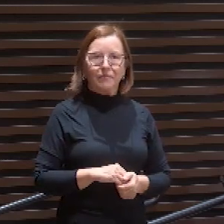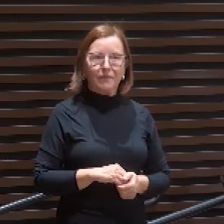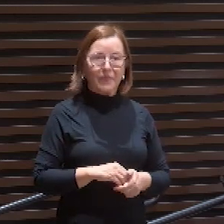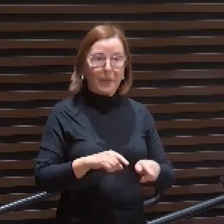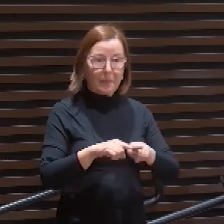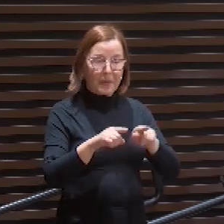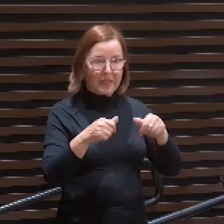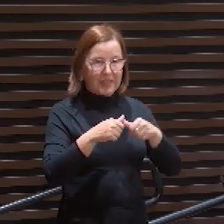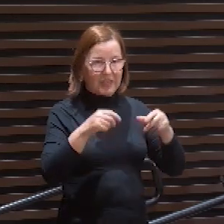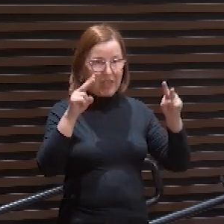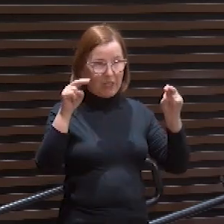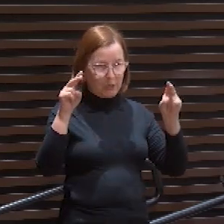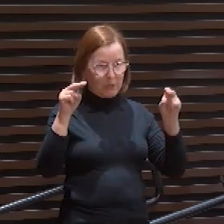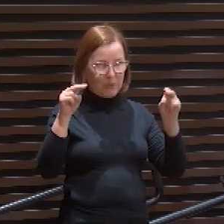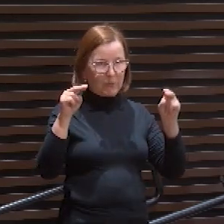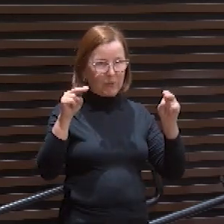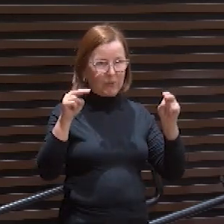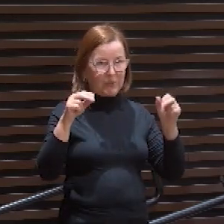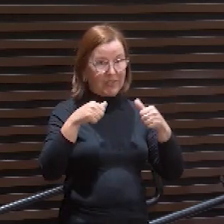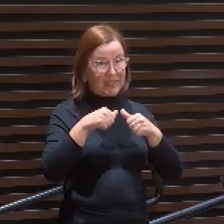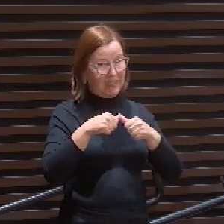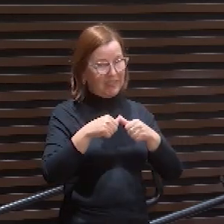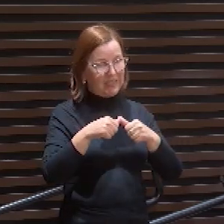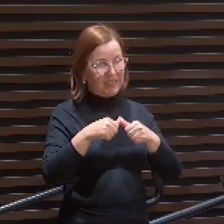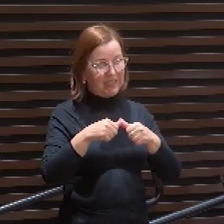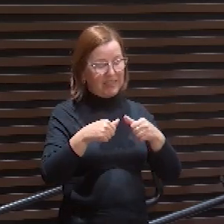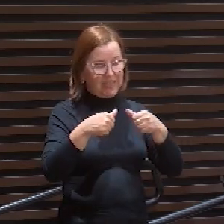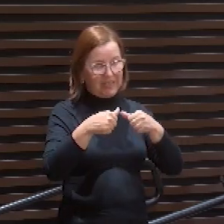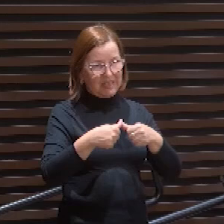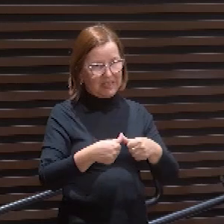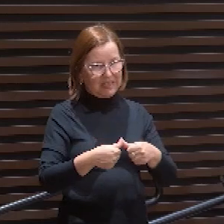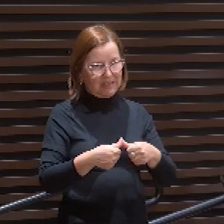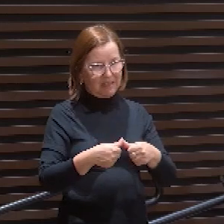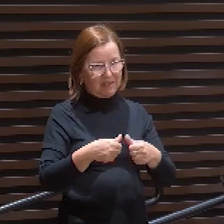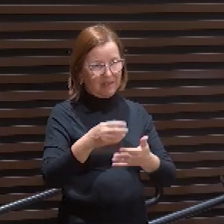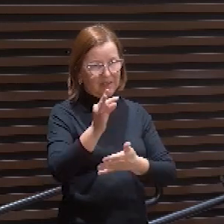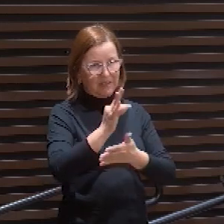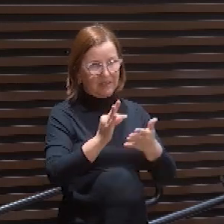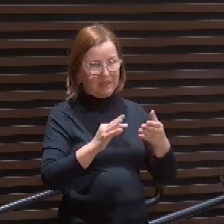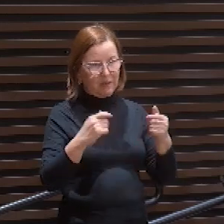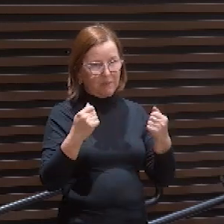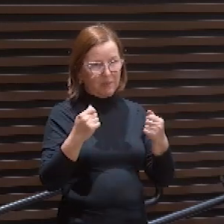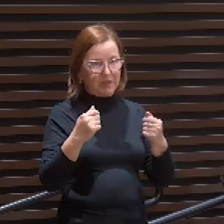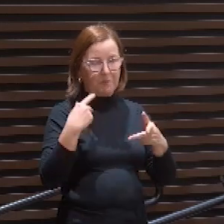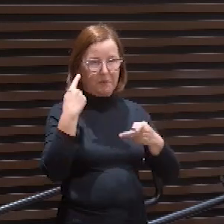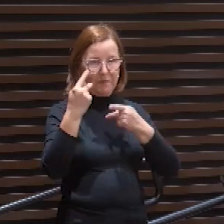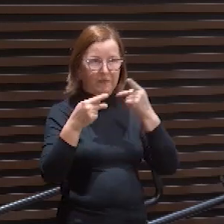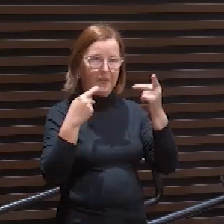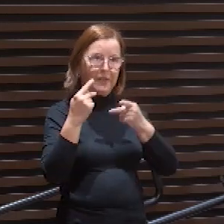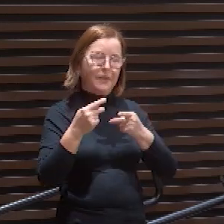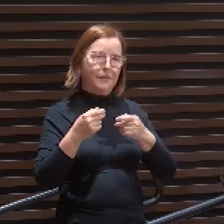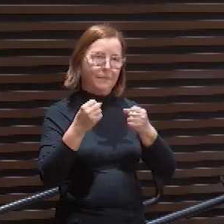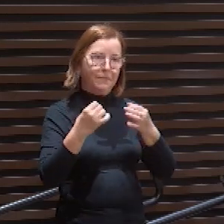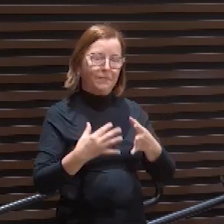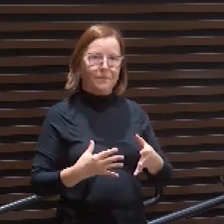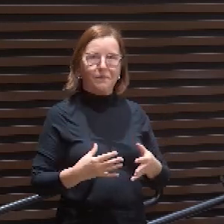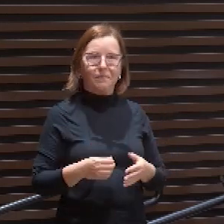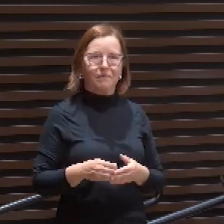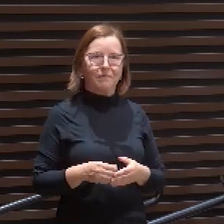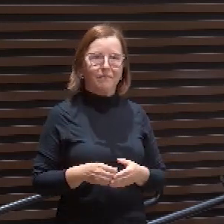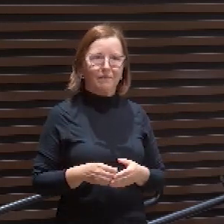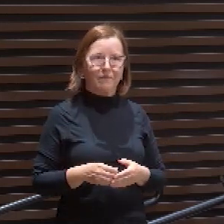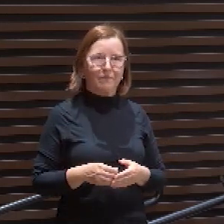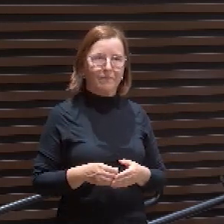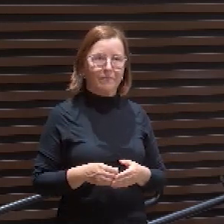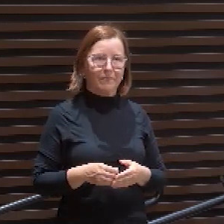Mas esse é um assunto que está dentro do texto e nós precisamos abordar. A excelência